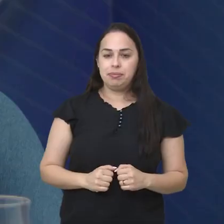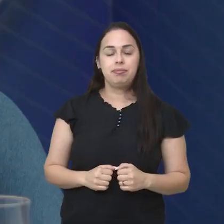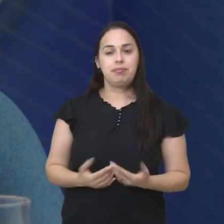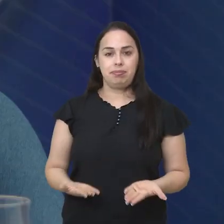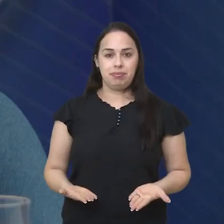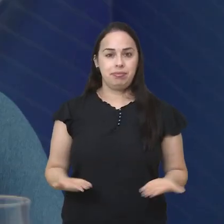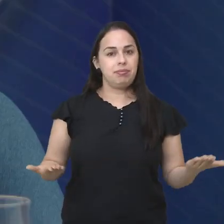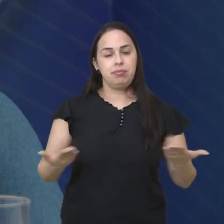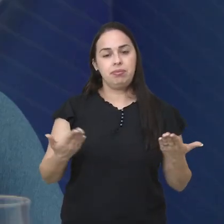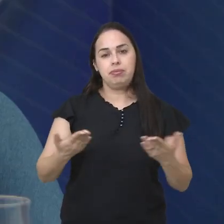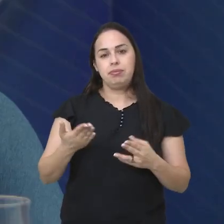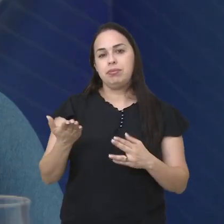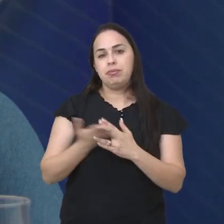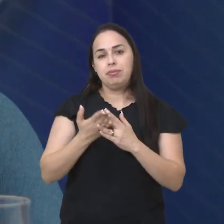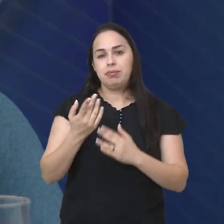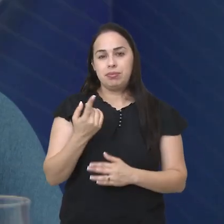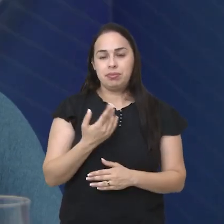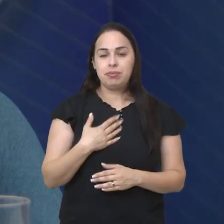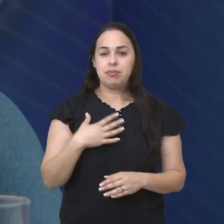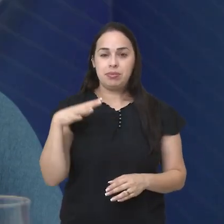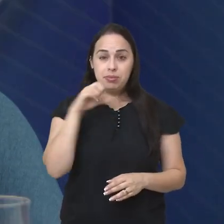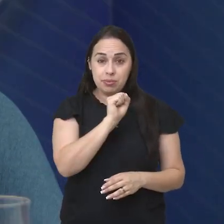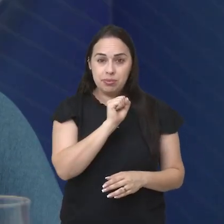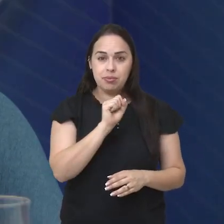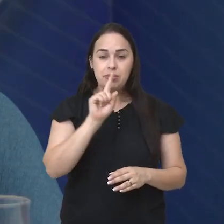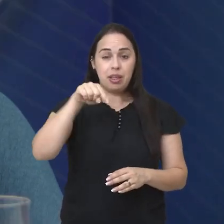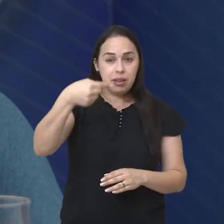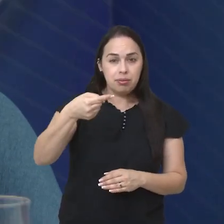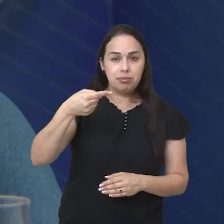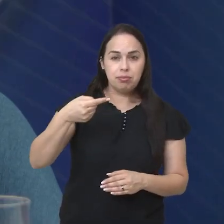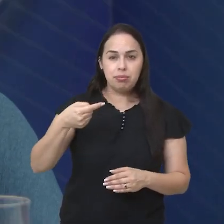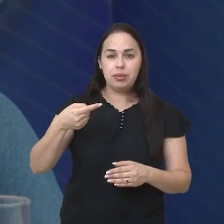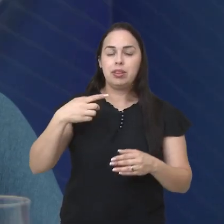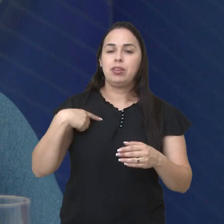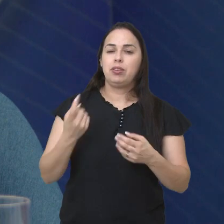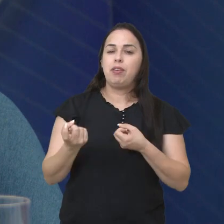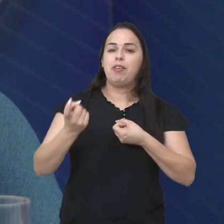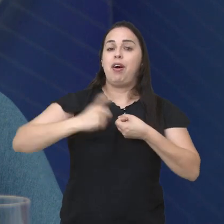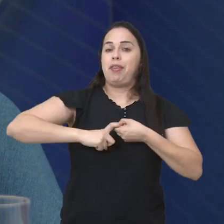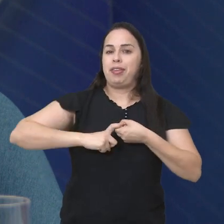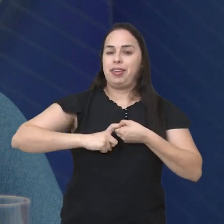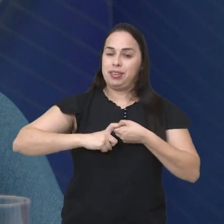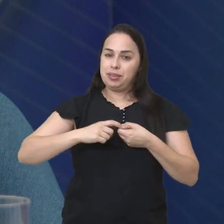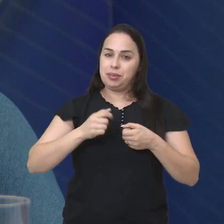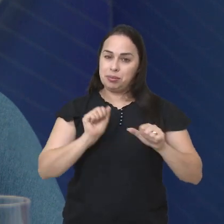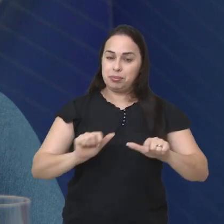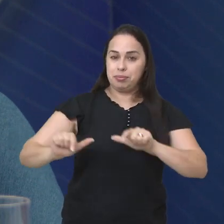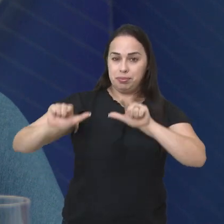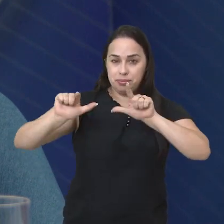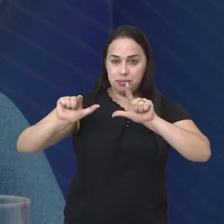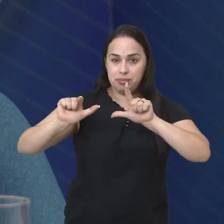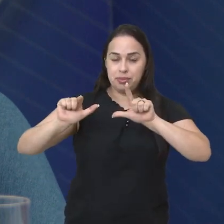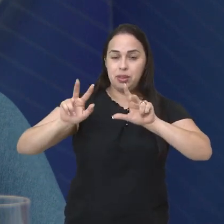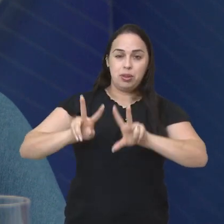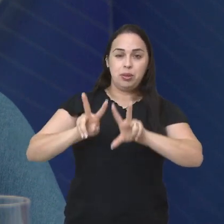dúvida. Agora a gente vai fazer nossa primeira pausa de hoje e daqui a pouquinho estamos de volta com Diálogos da Cidade.